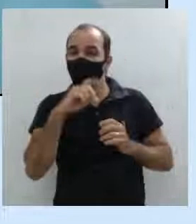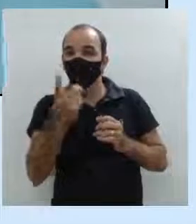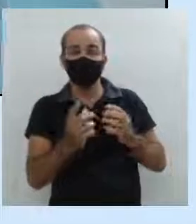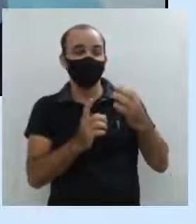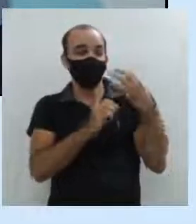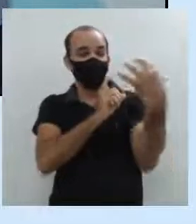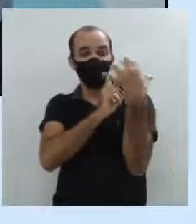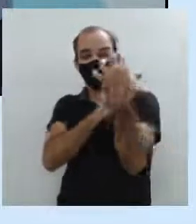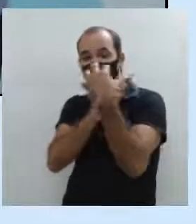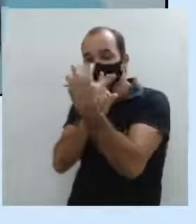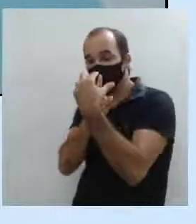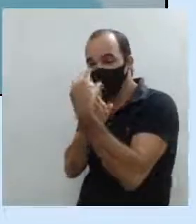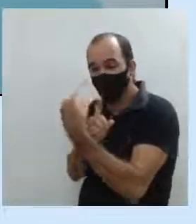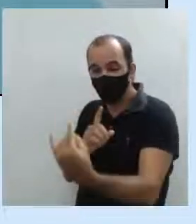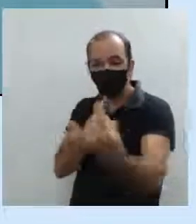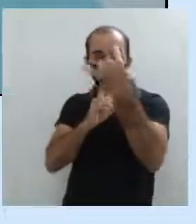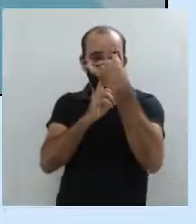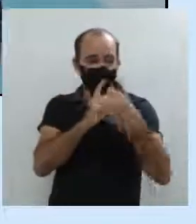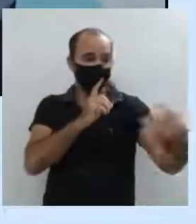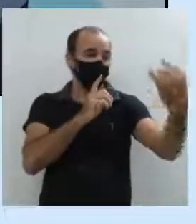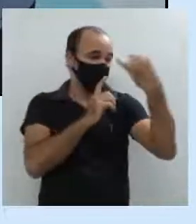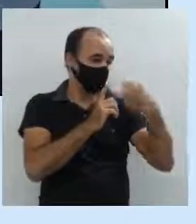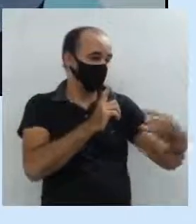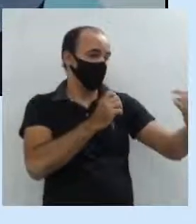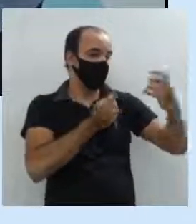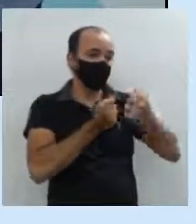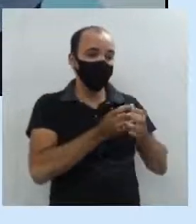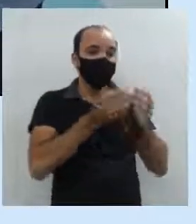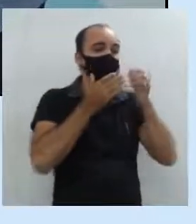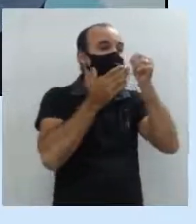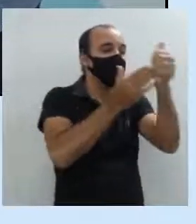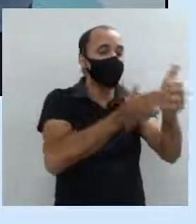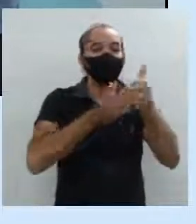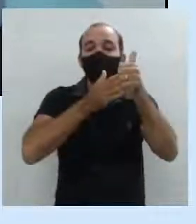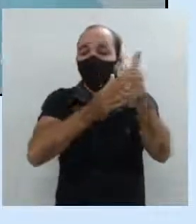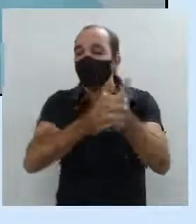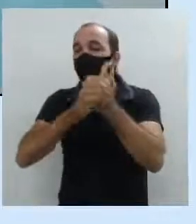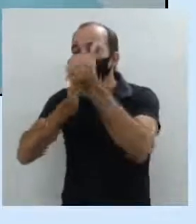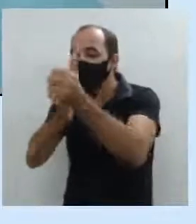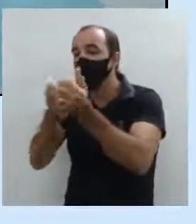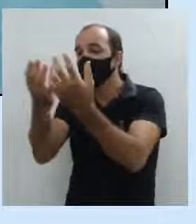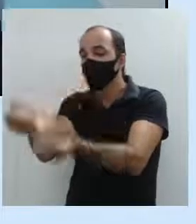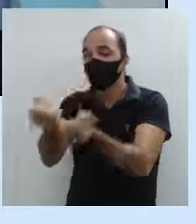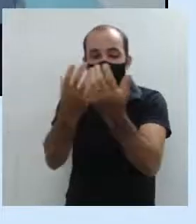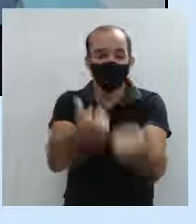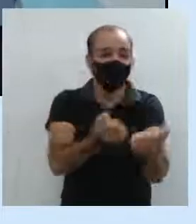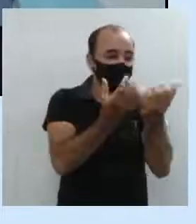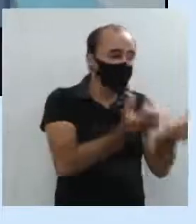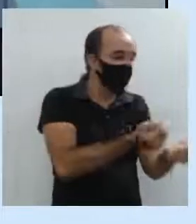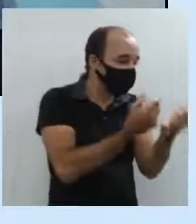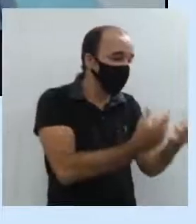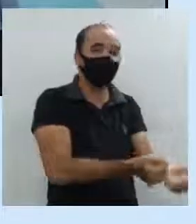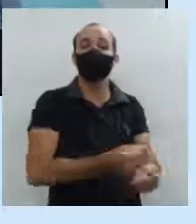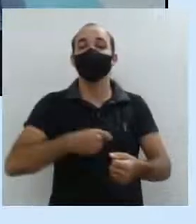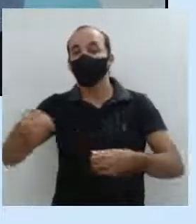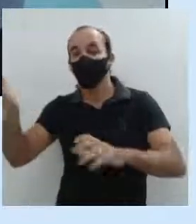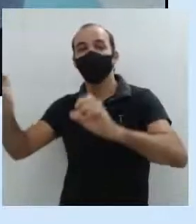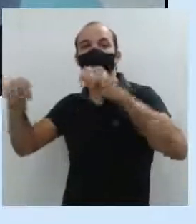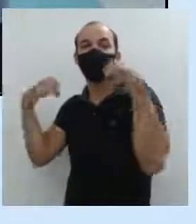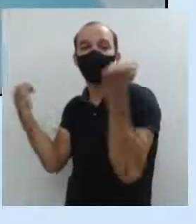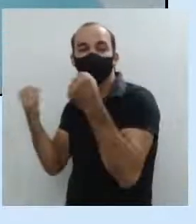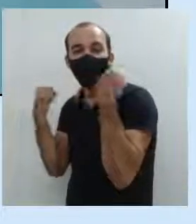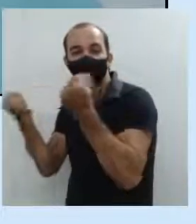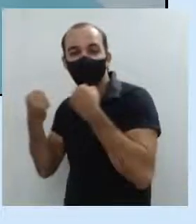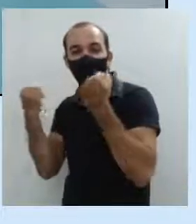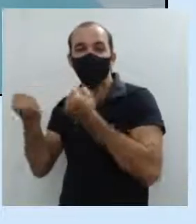nós? Compre, prove, vista apenas isso, tenha esse corpo, vá a tal coisa.